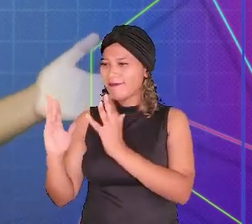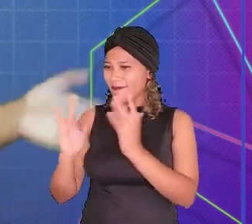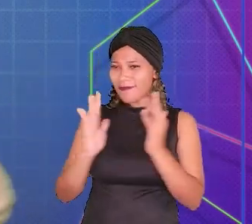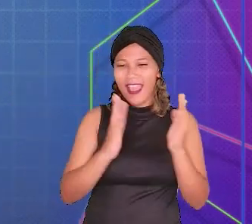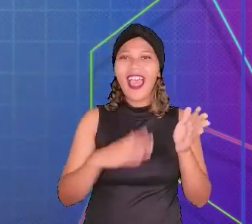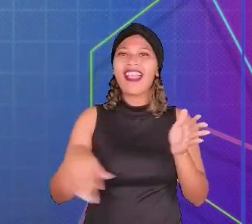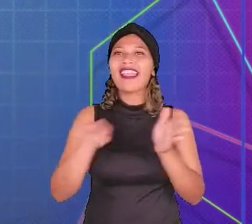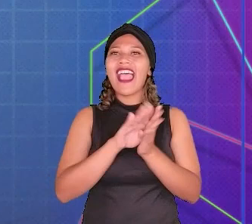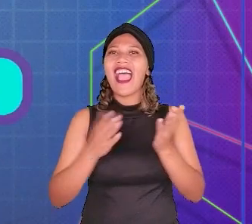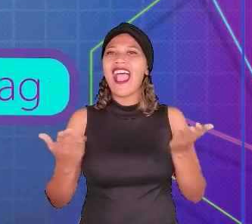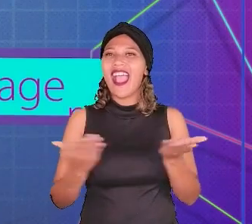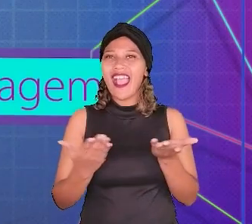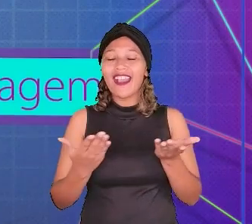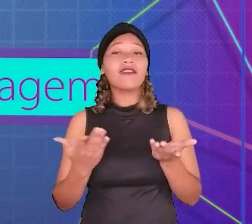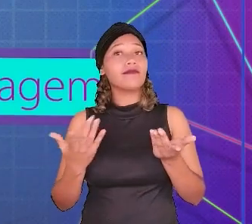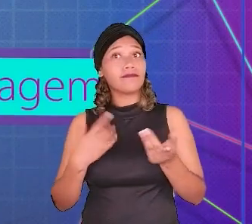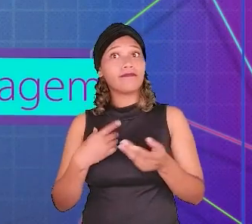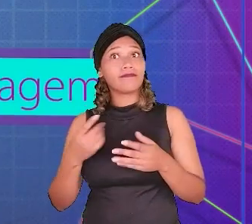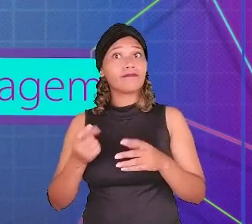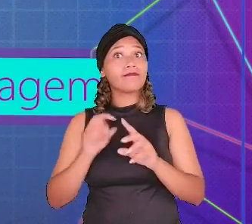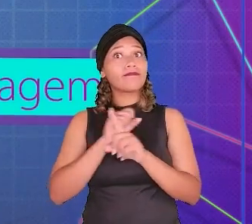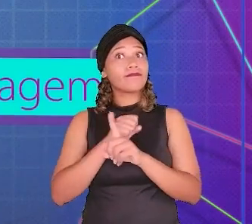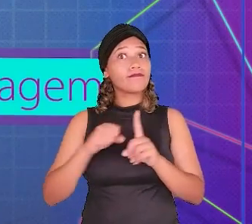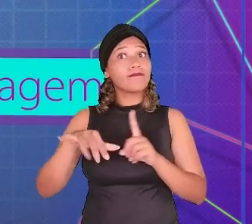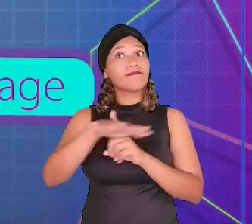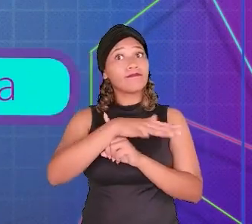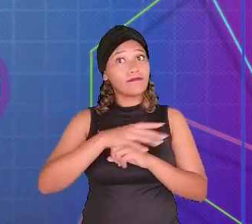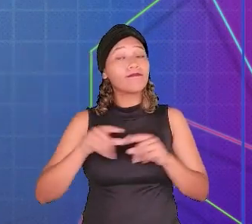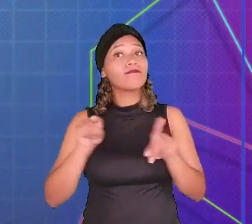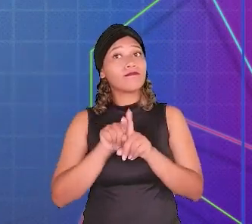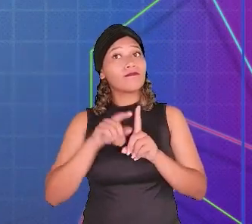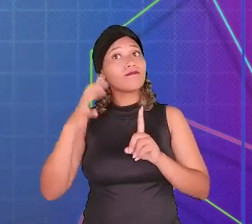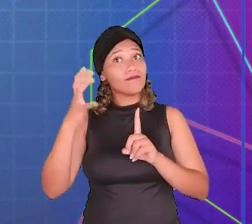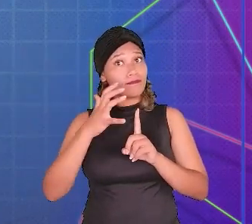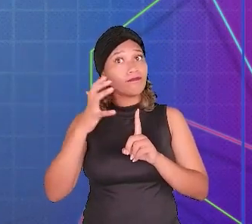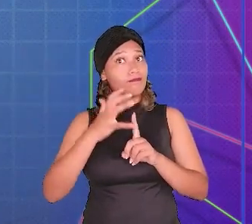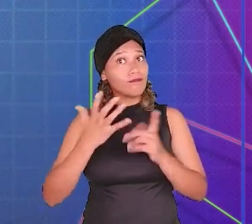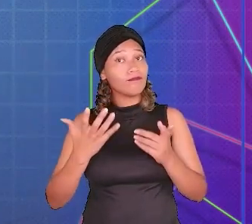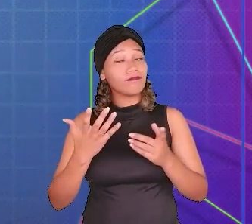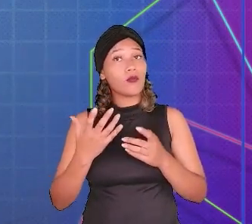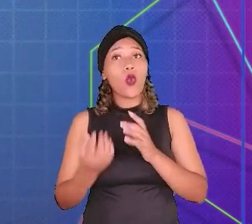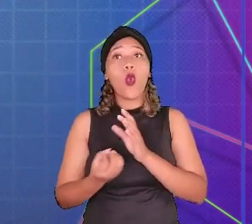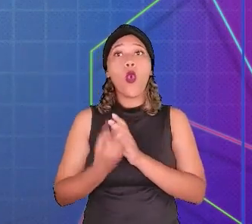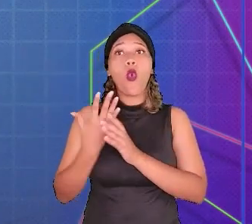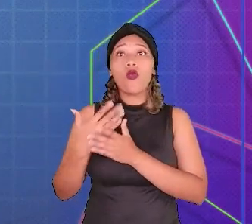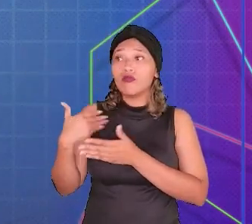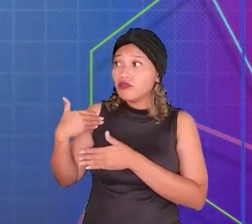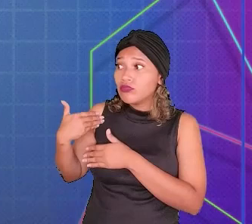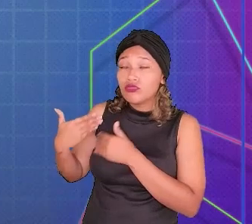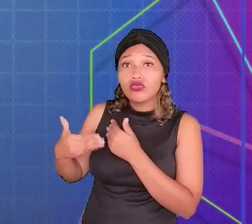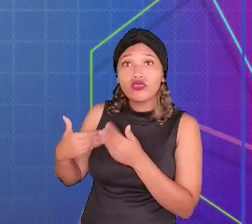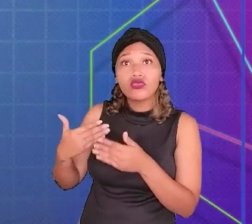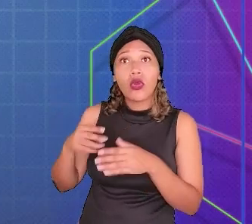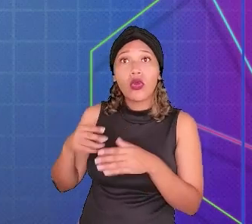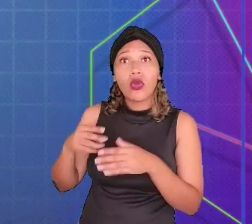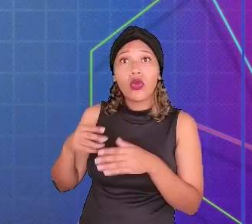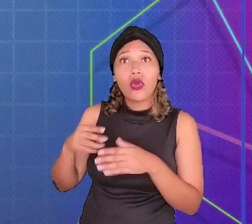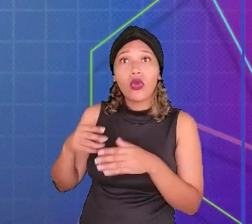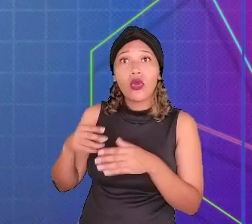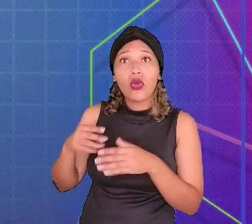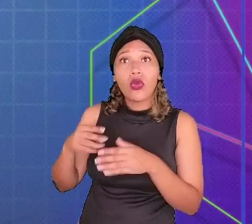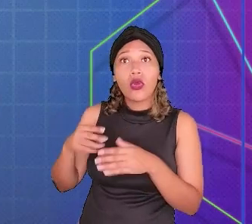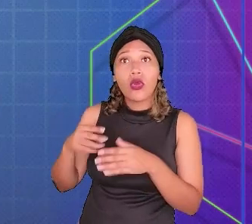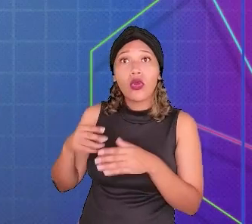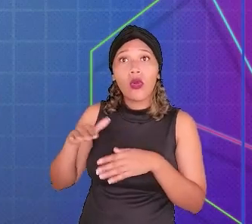chegado até aqui. Vamos então falar sobre os aspectos sociais do personagem. Isso é, das suas origens, de onde ele vem. Título: